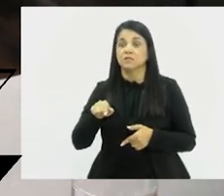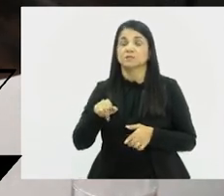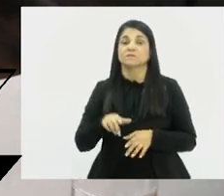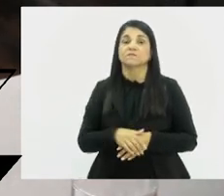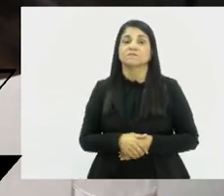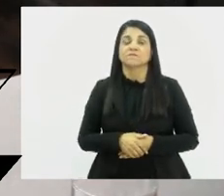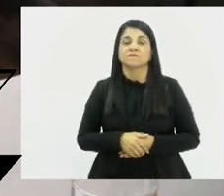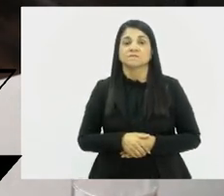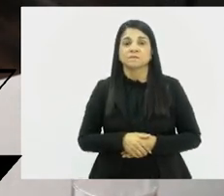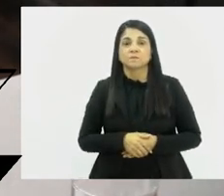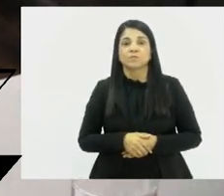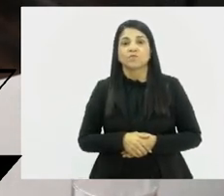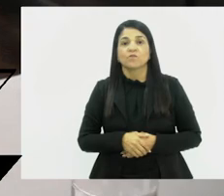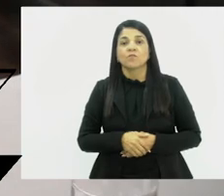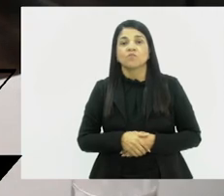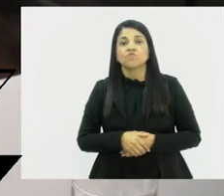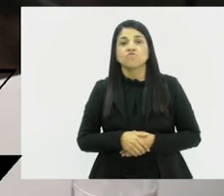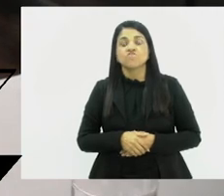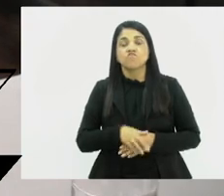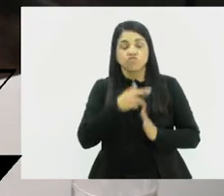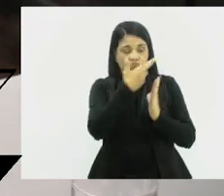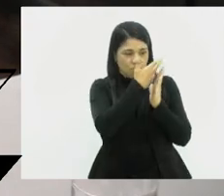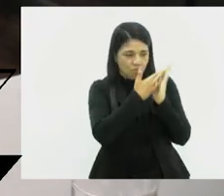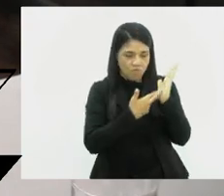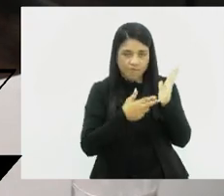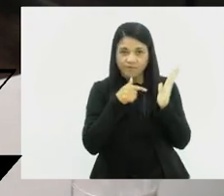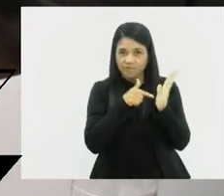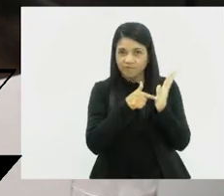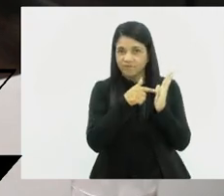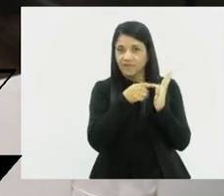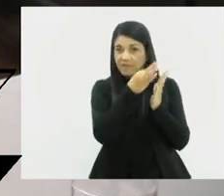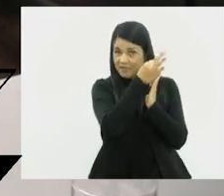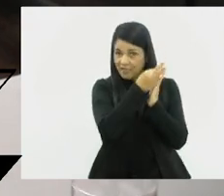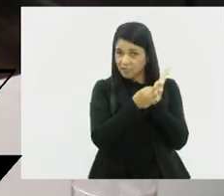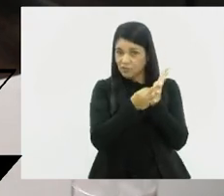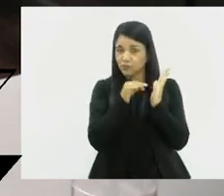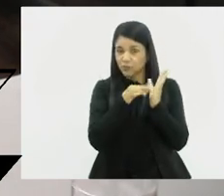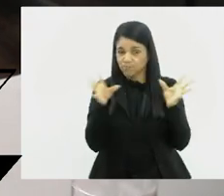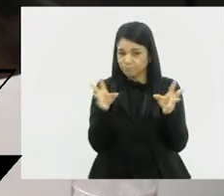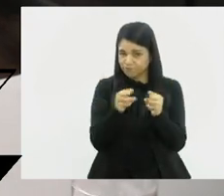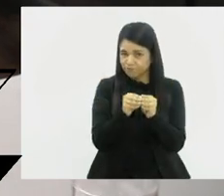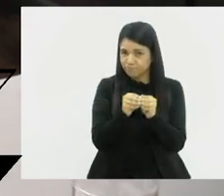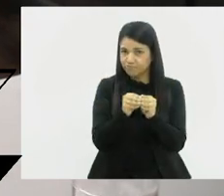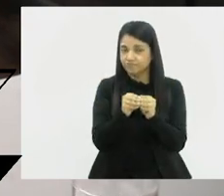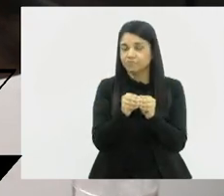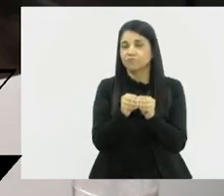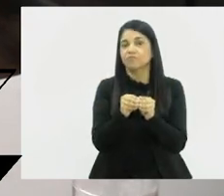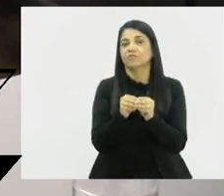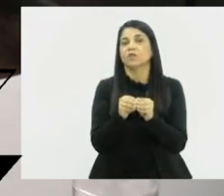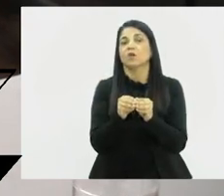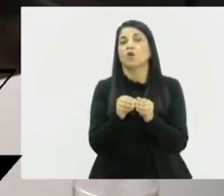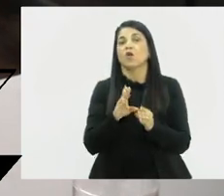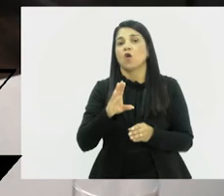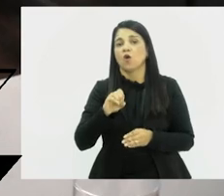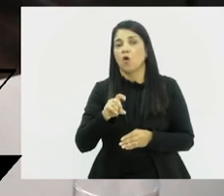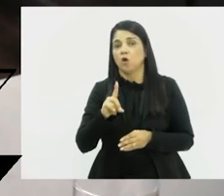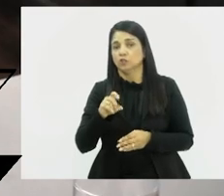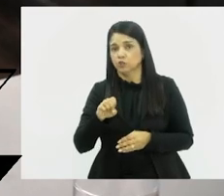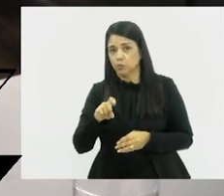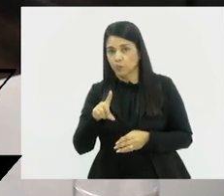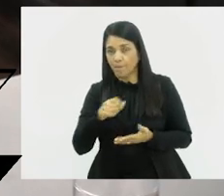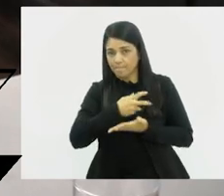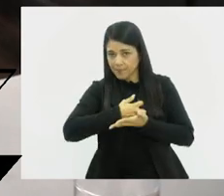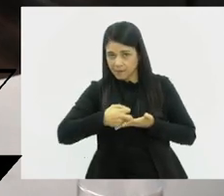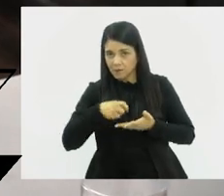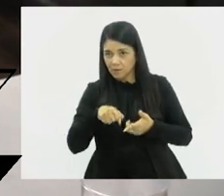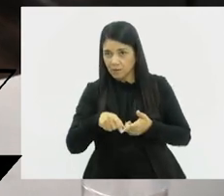casos, cuja redação, em rápida síntese, prevê no Código Penal vigente, diz expor